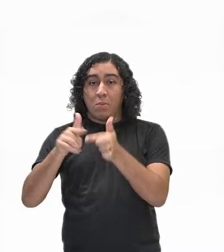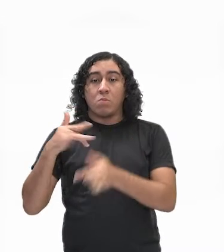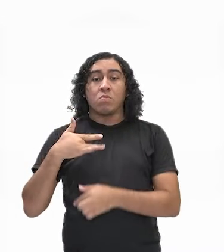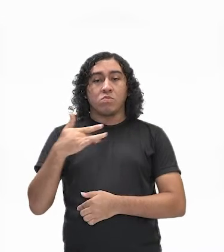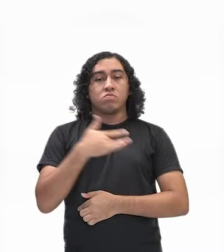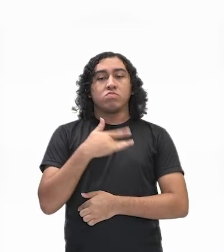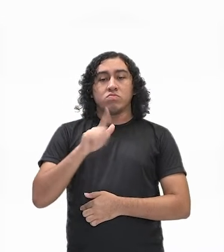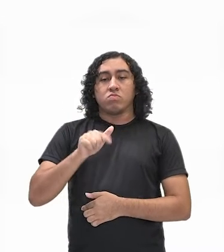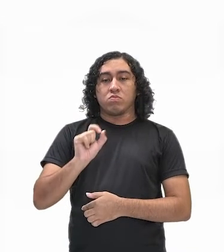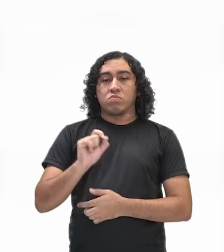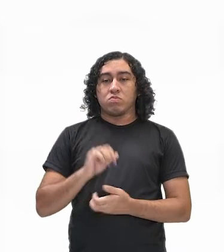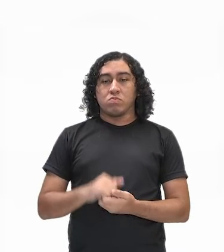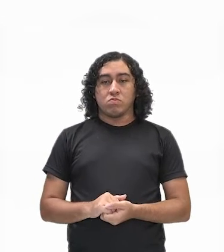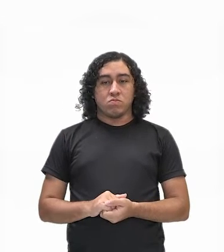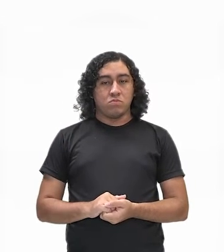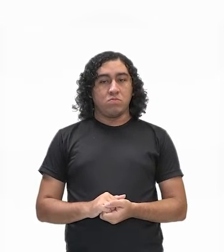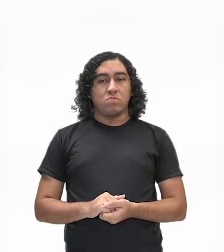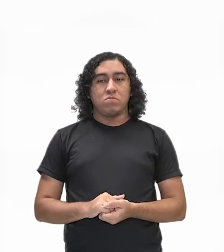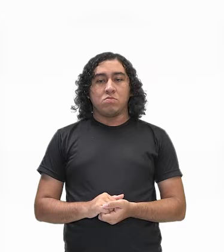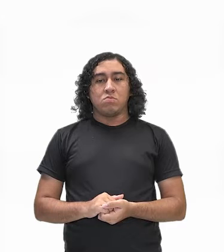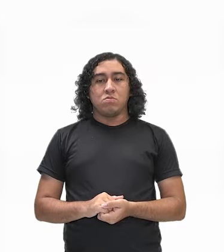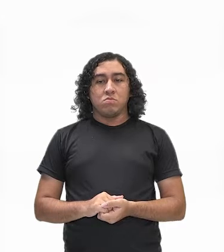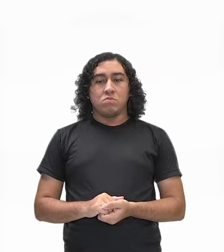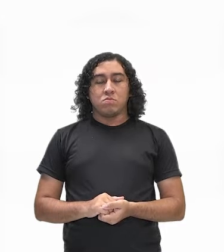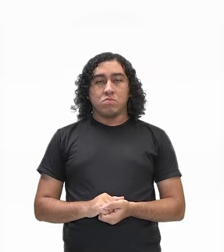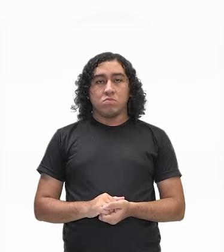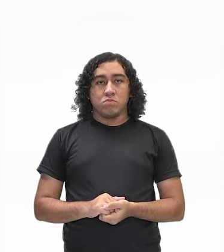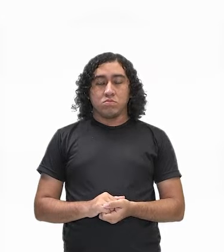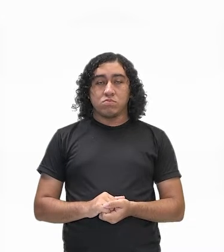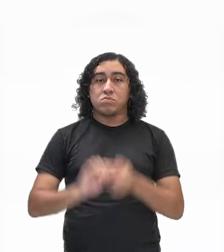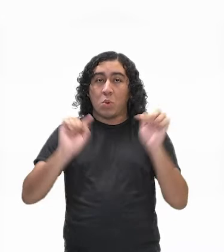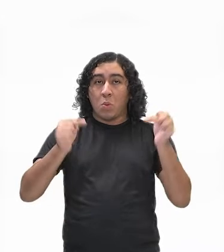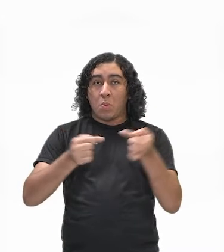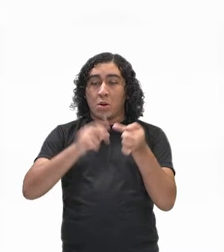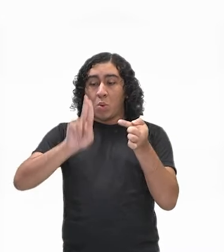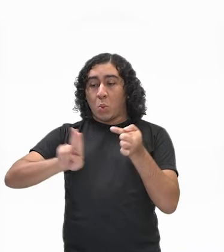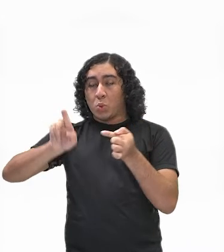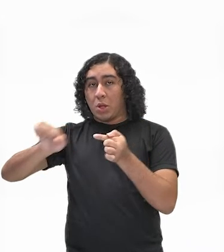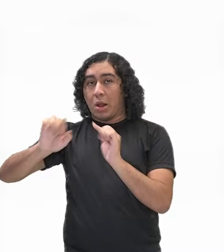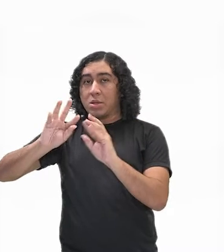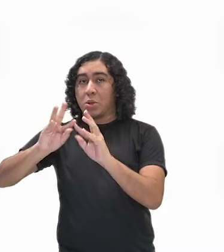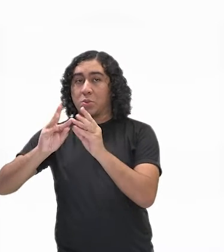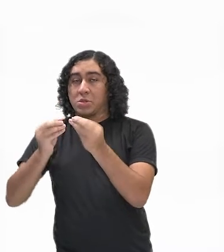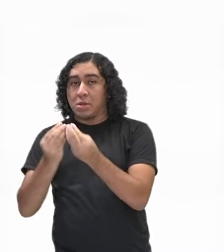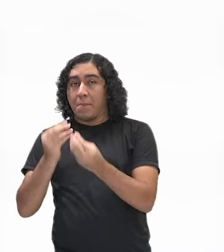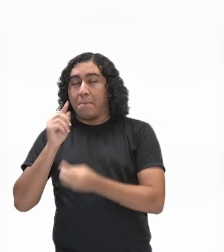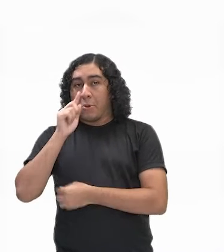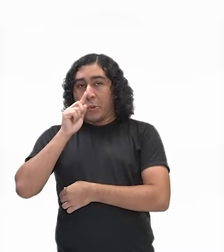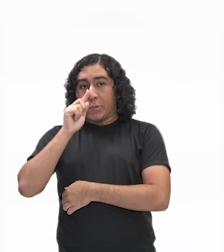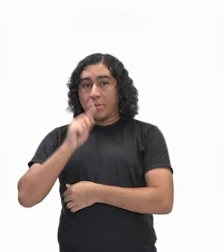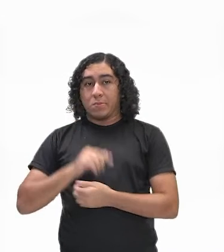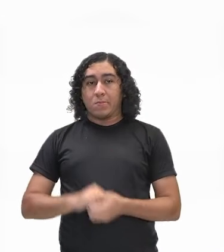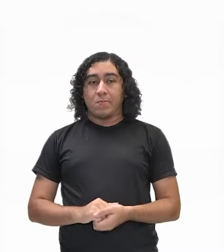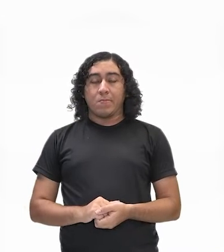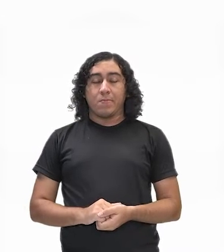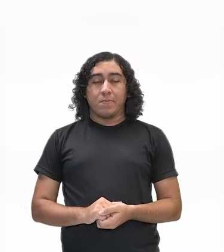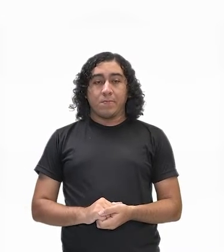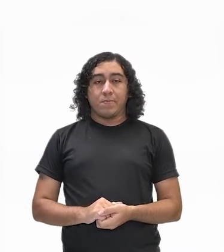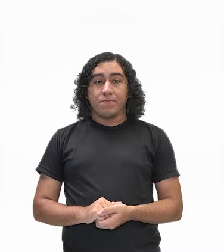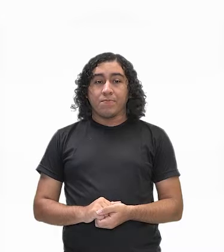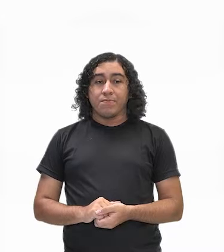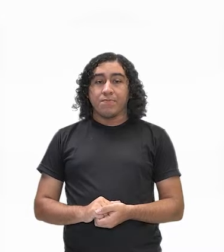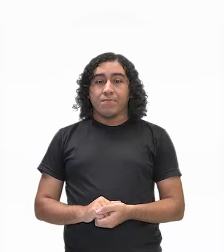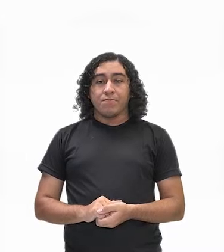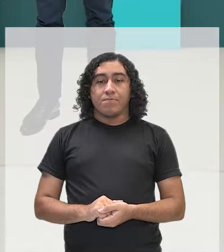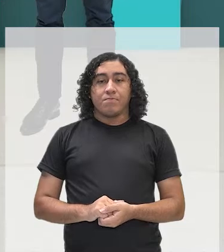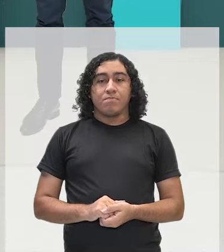aí de esteroides, tá certo? Então, nós já vimos que a nossa aula também ela trata de fake news, mas também fake news né,